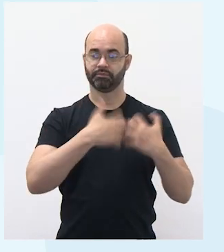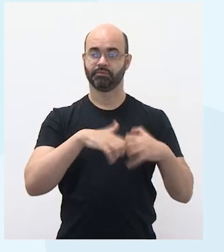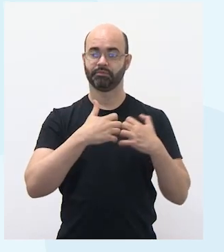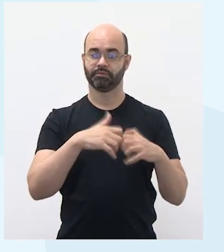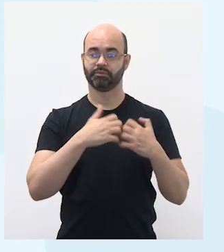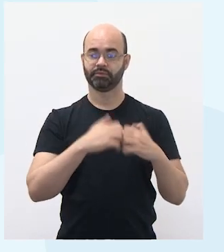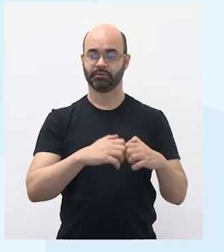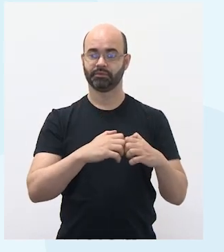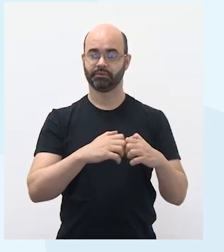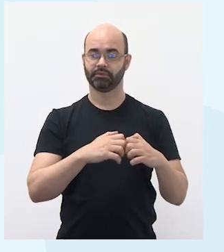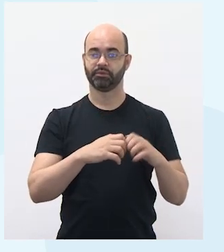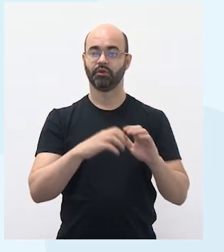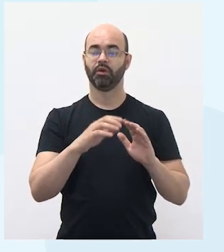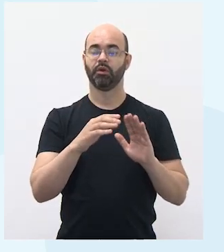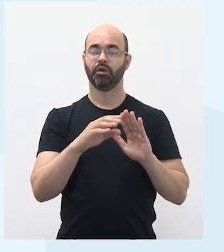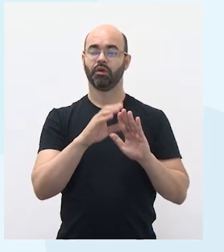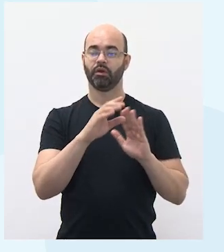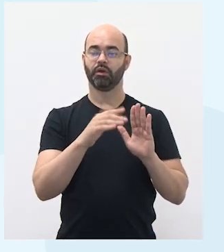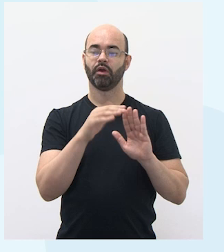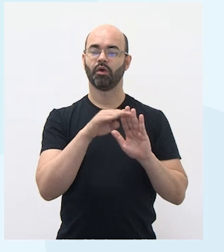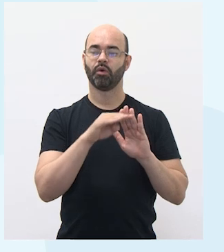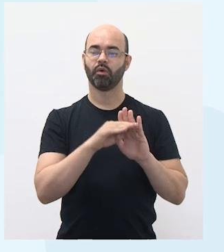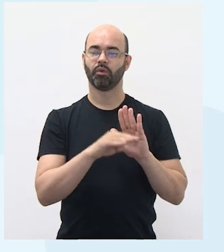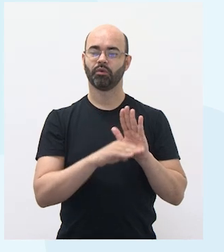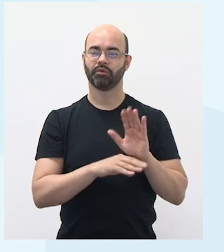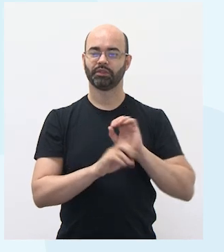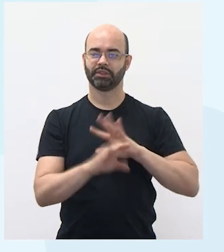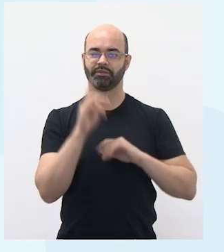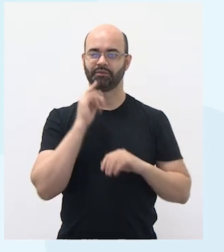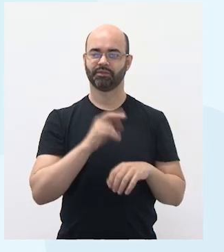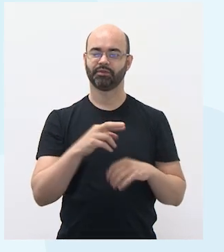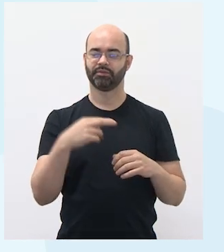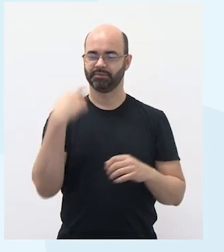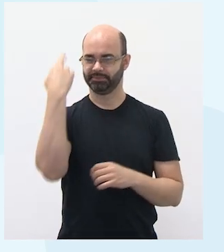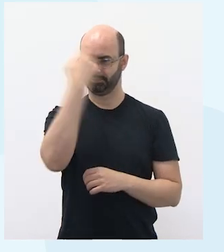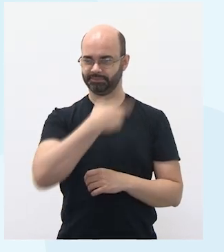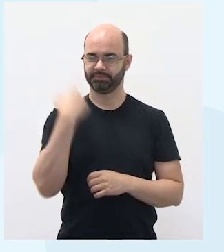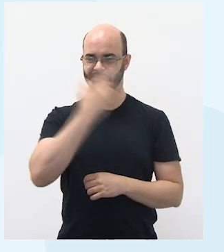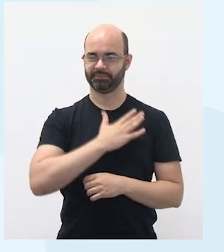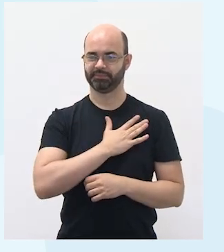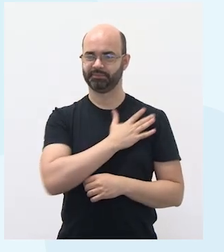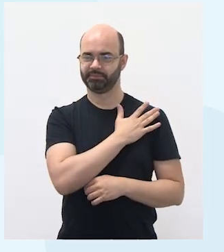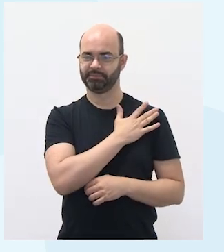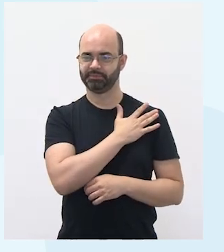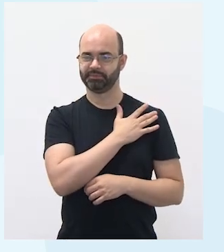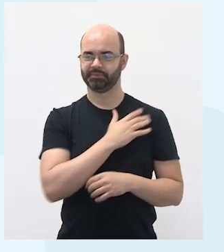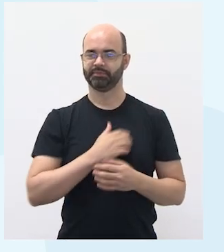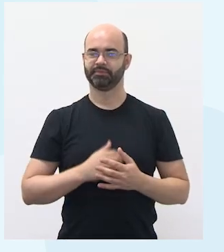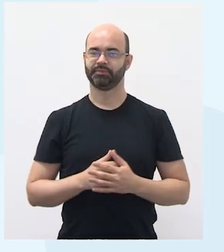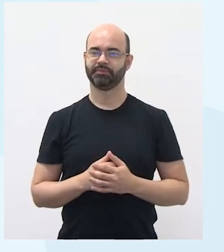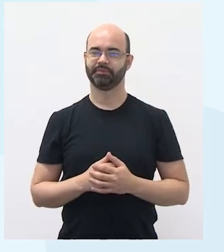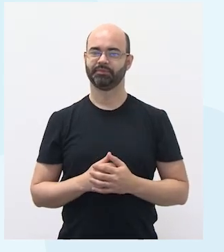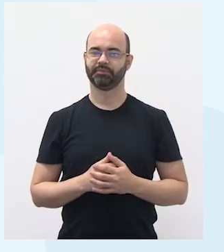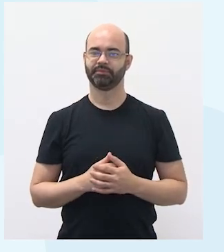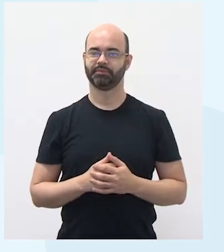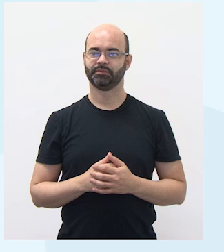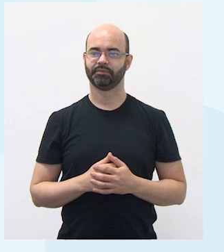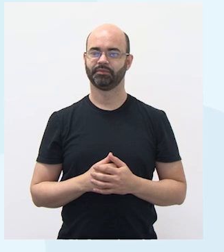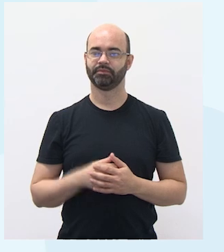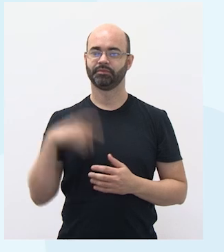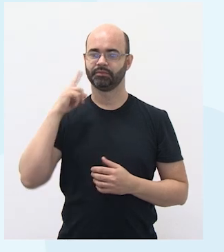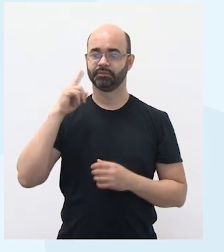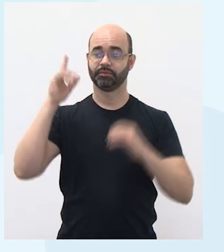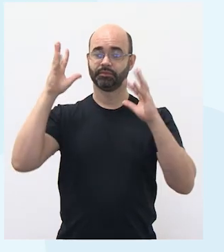curriculares nacionais da educação das relações étnico-raciais. Então, eu vou ler aqui na íntegra, porque eu acho